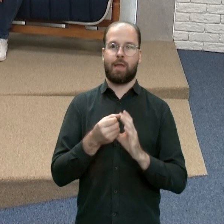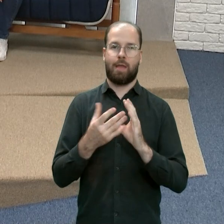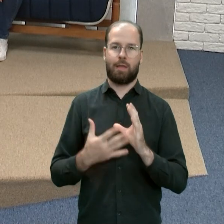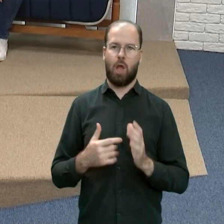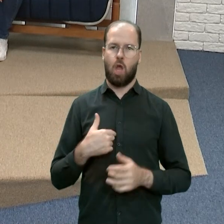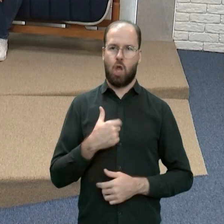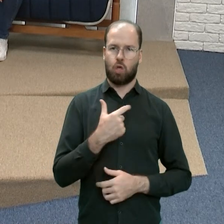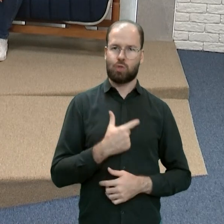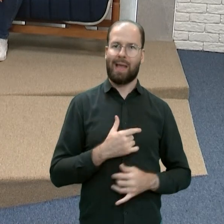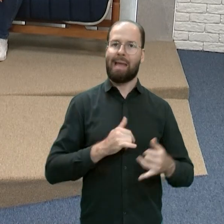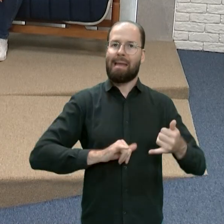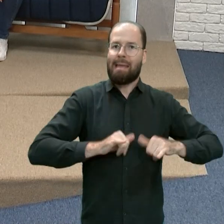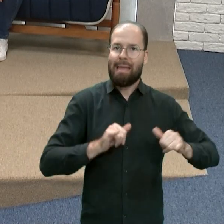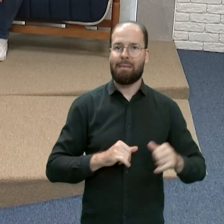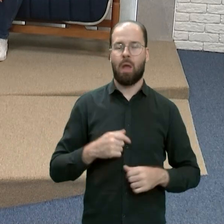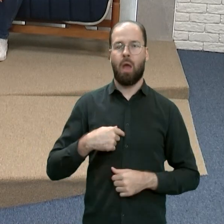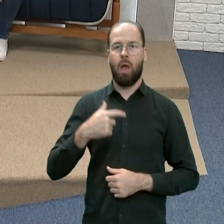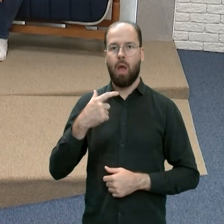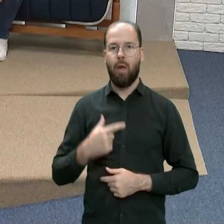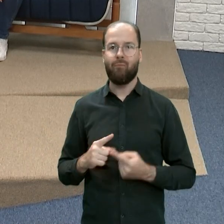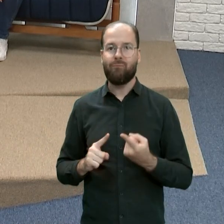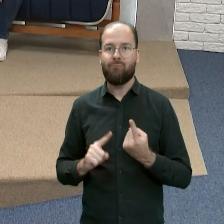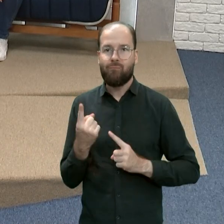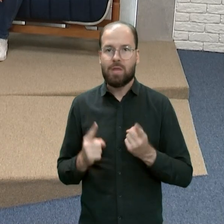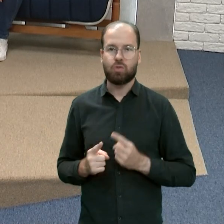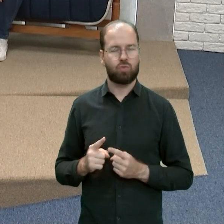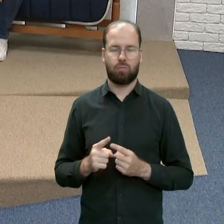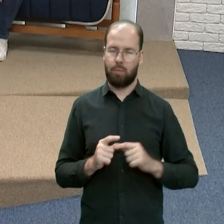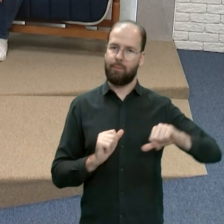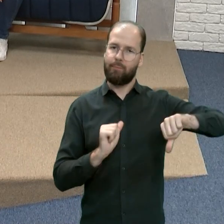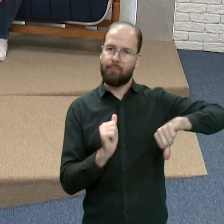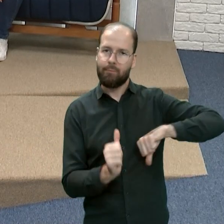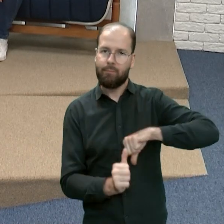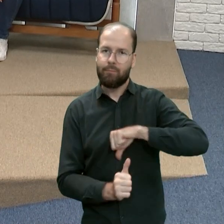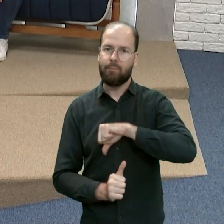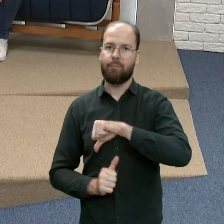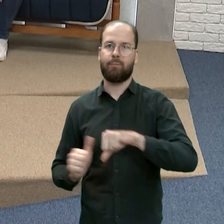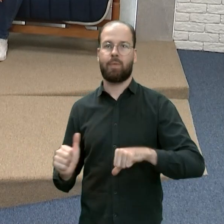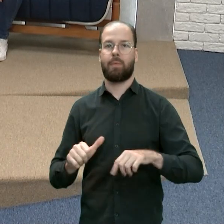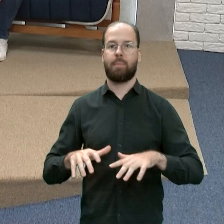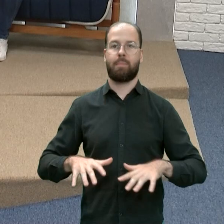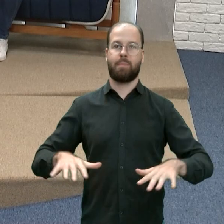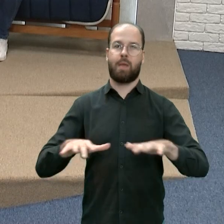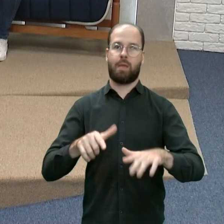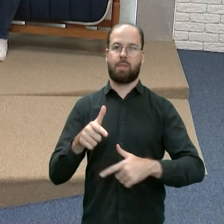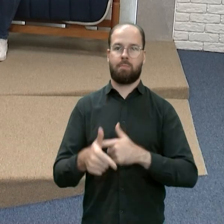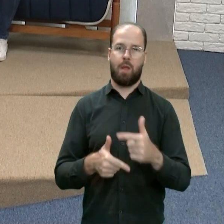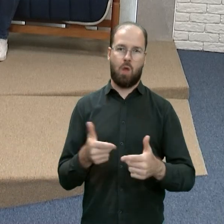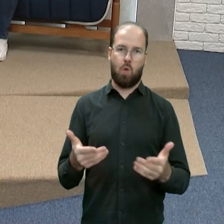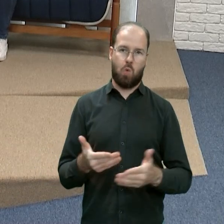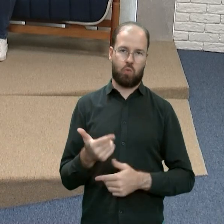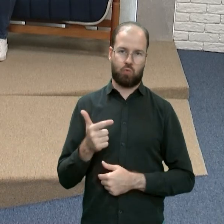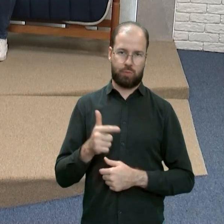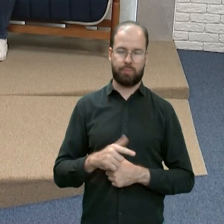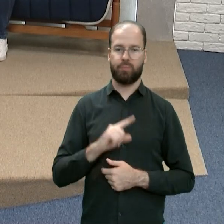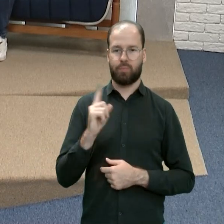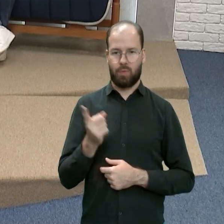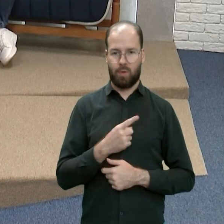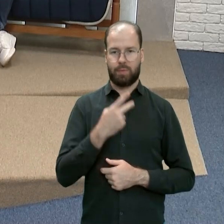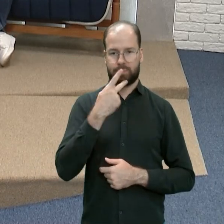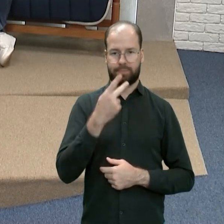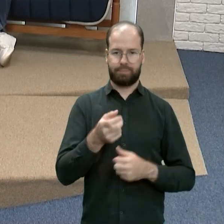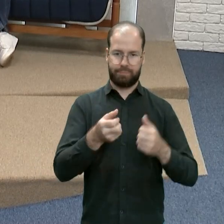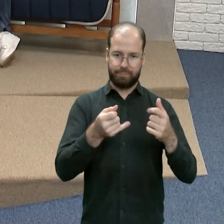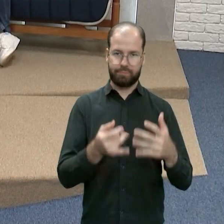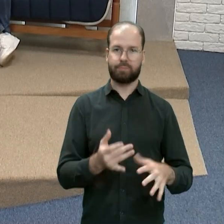não vai ser um físico, ele vai ter uma transição no mercado de trabalho que hoje não tem tanta permeação. É o que a gente fala da interdisciplinaridade